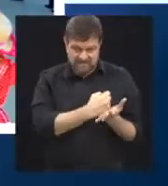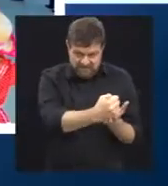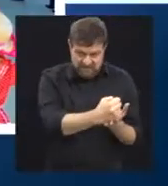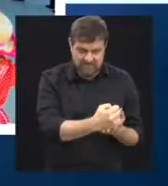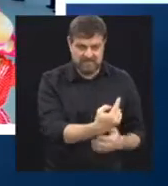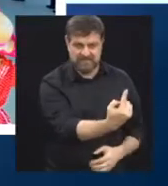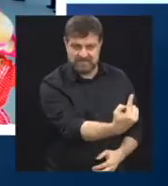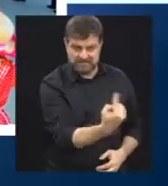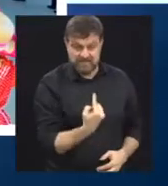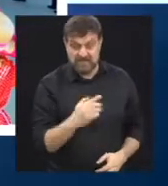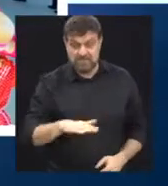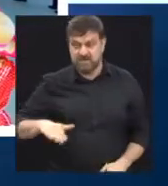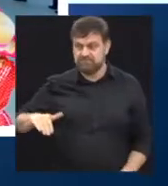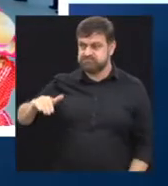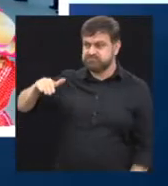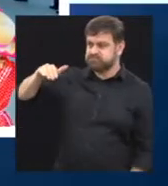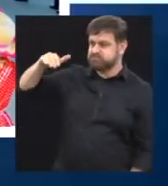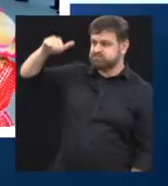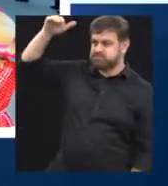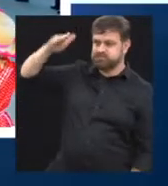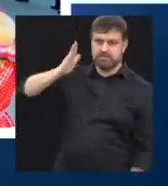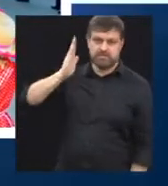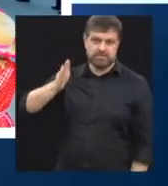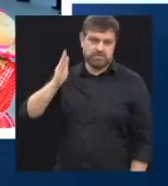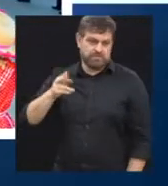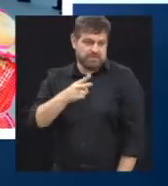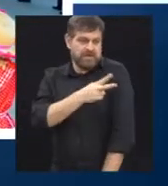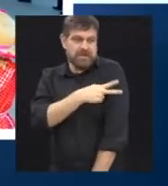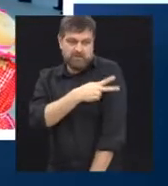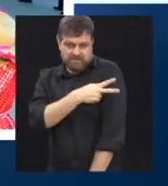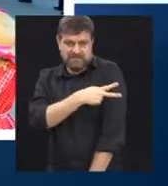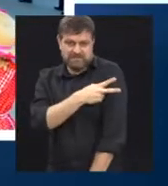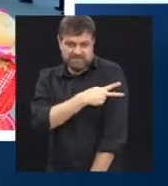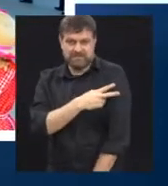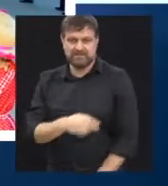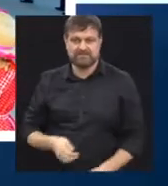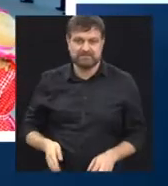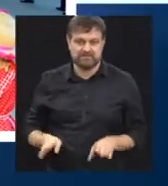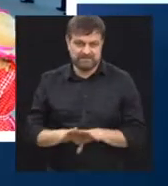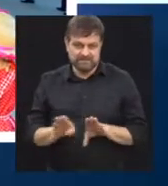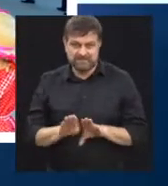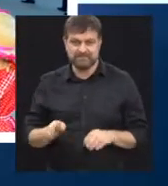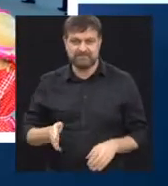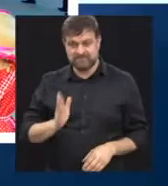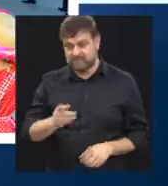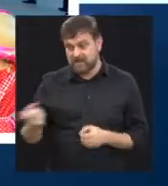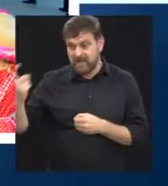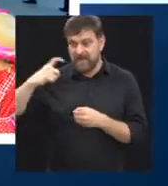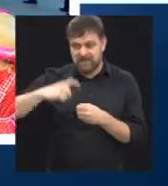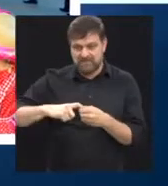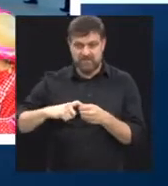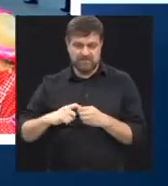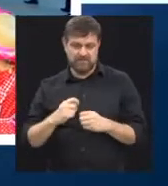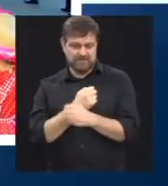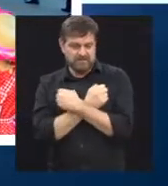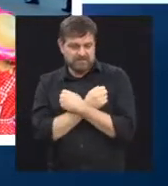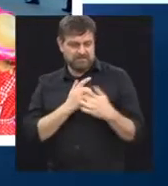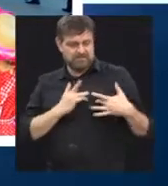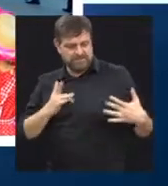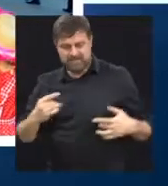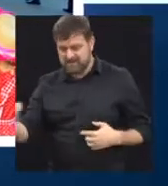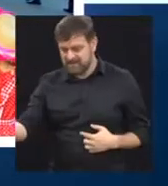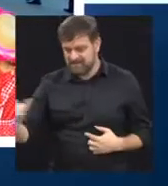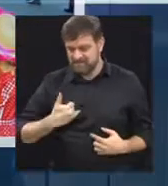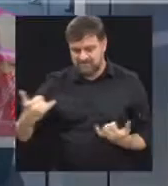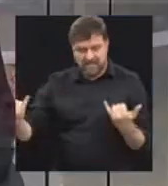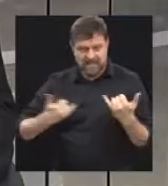Então, ex-alunos assim que já cresceram, né, que já estão no 2º ano do ensino fundamental e que acabam voltando para a Brace e dizendo